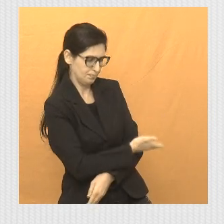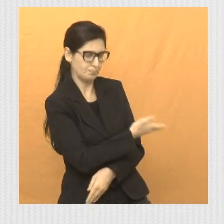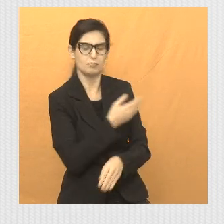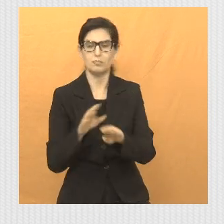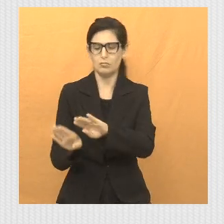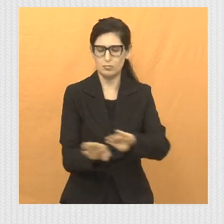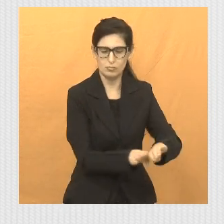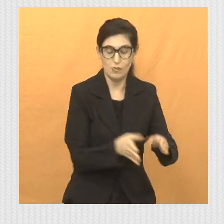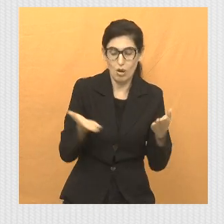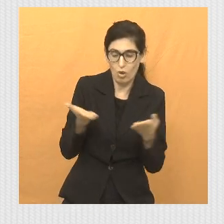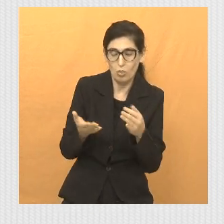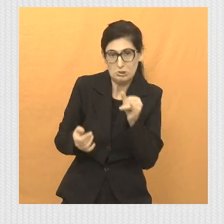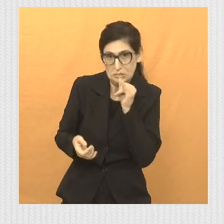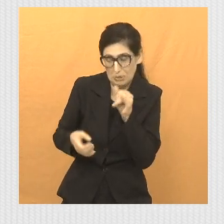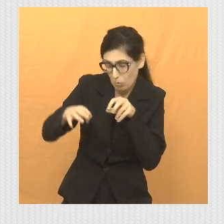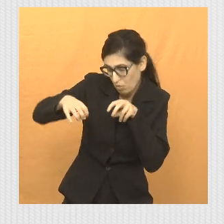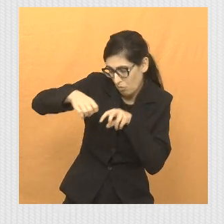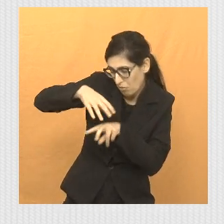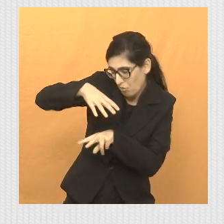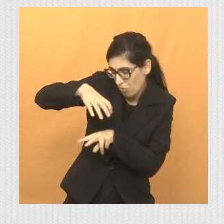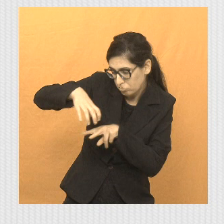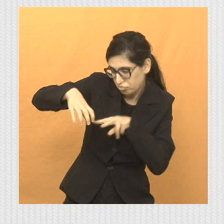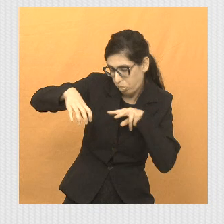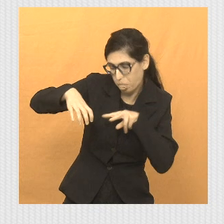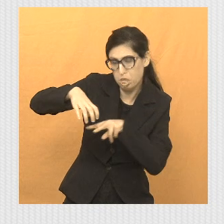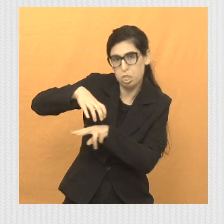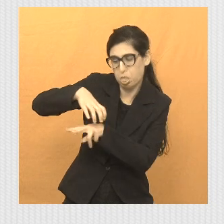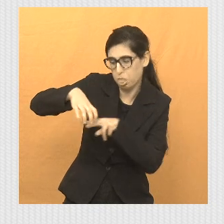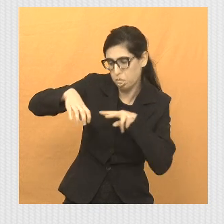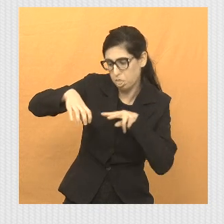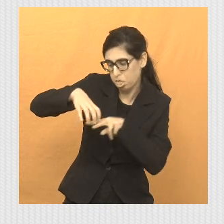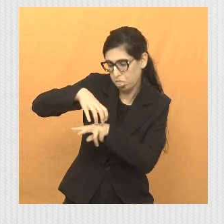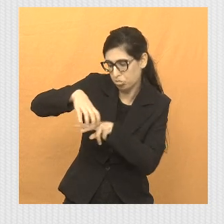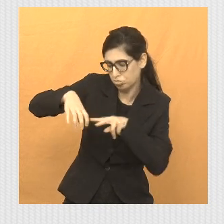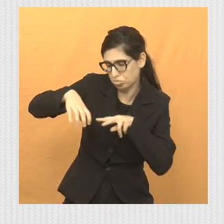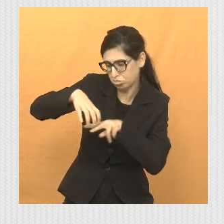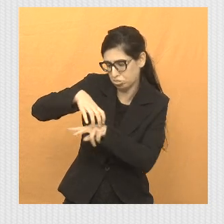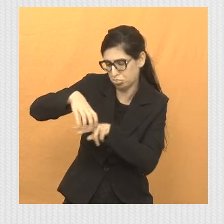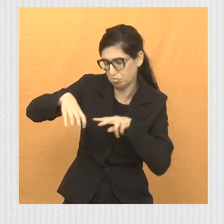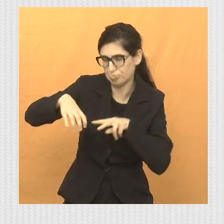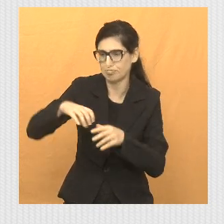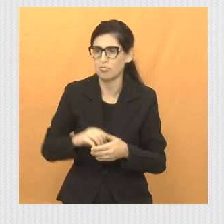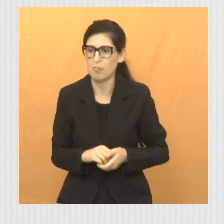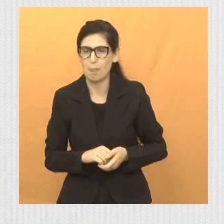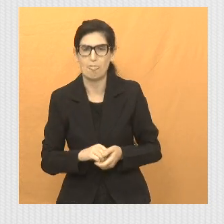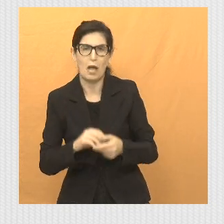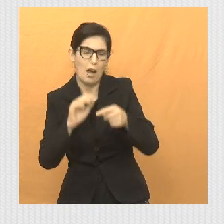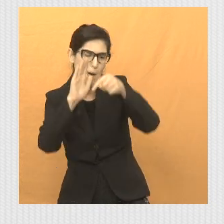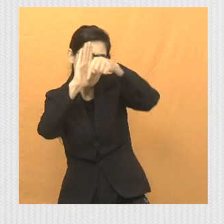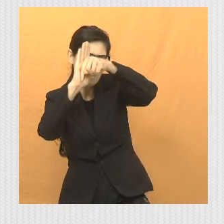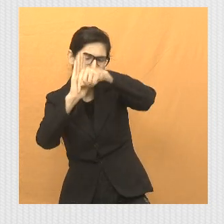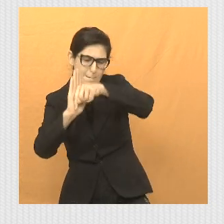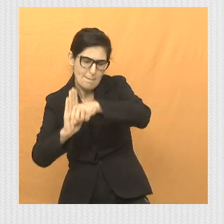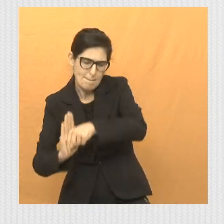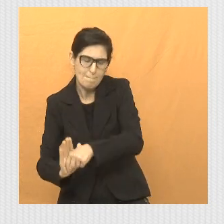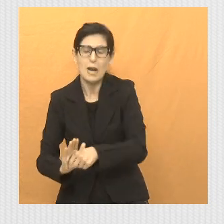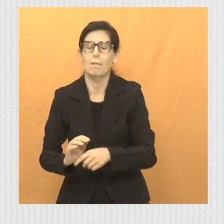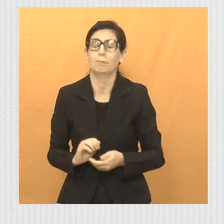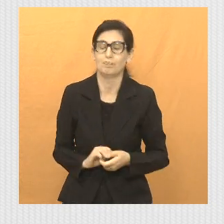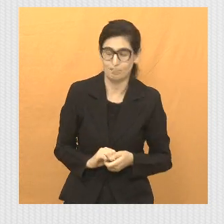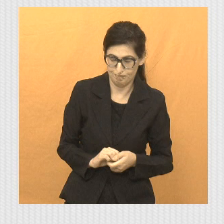Exames de imagem. Tivemos uma redução discreta nos exames